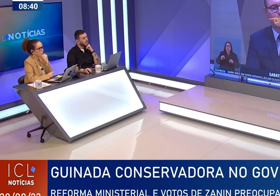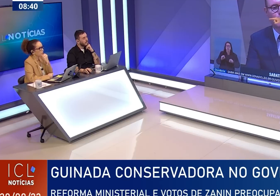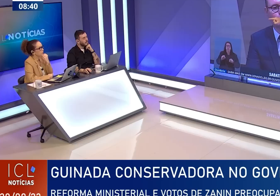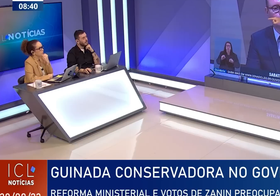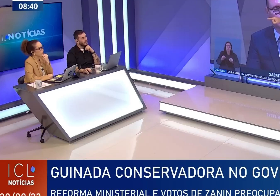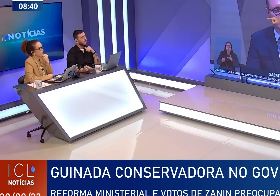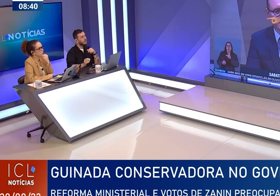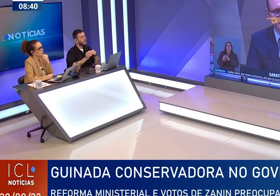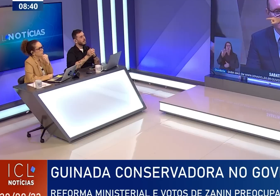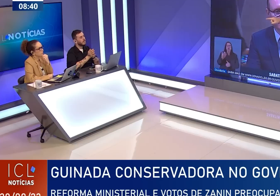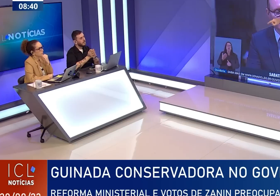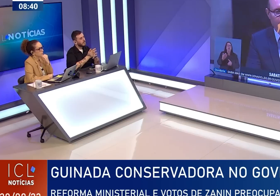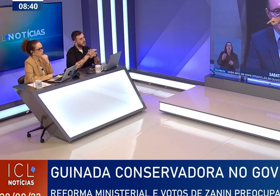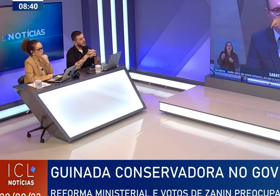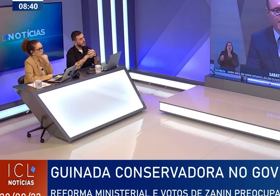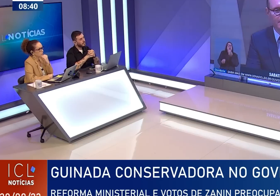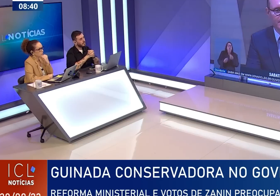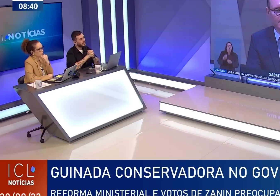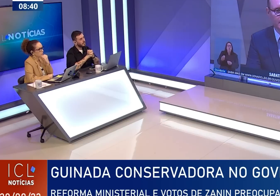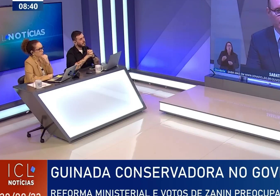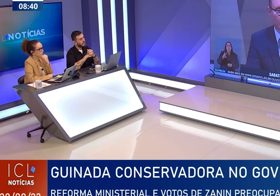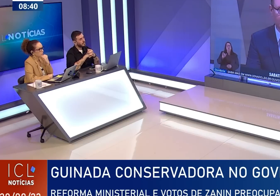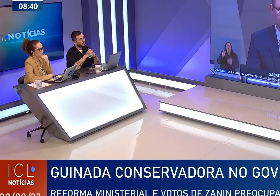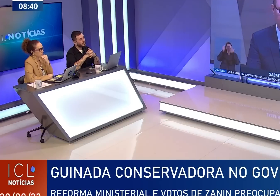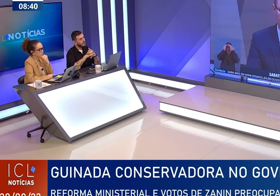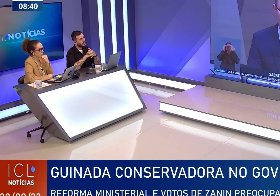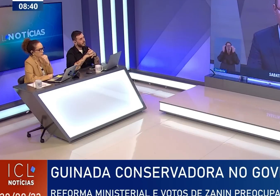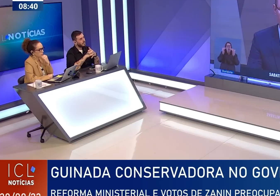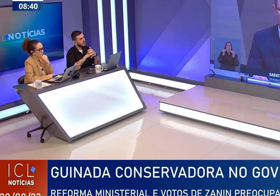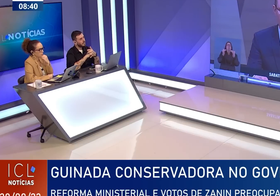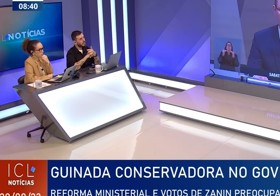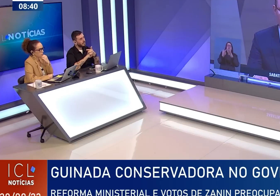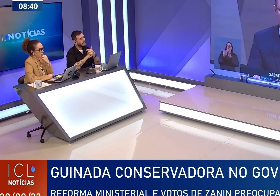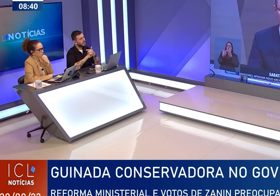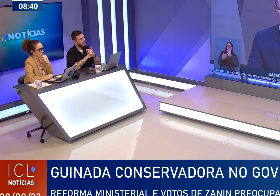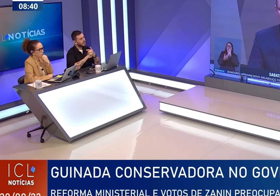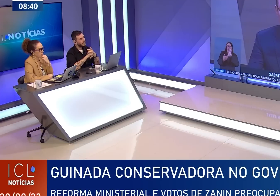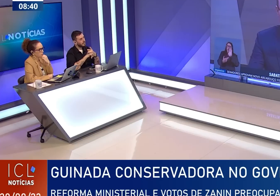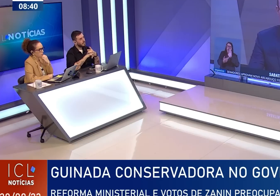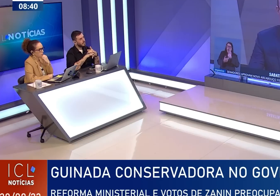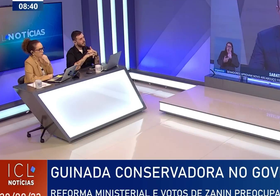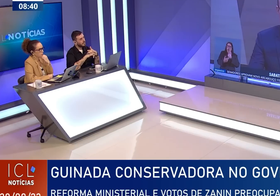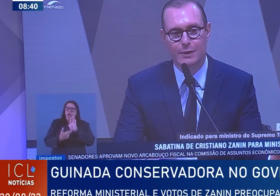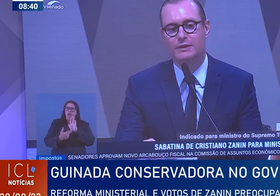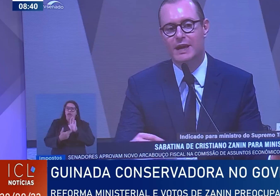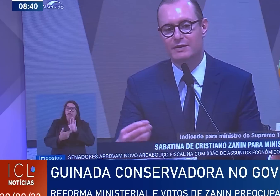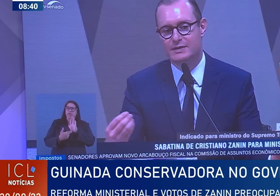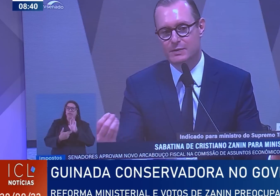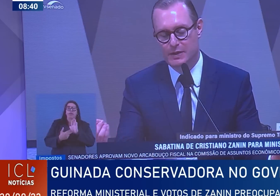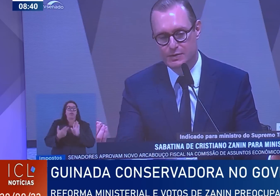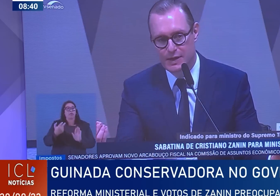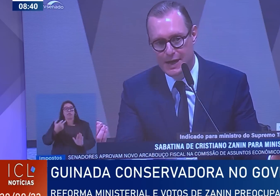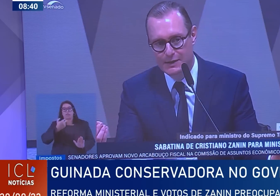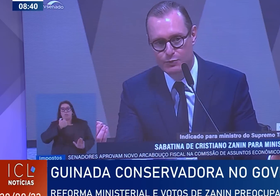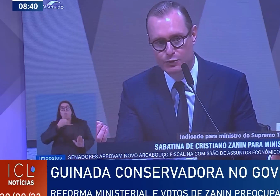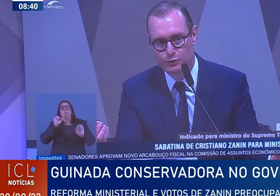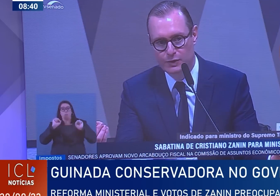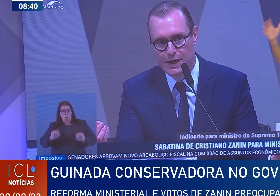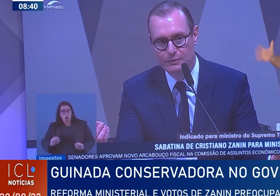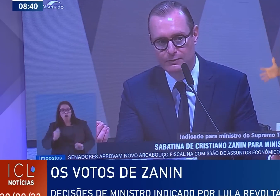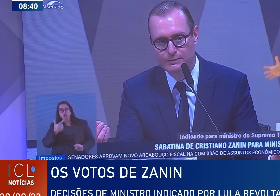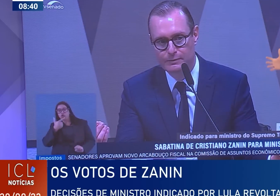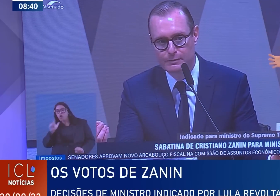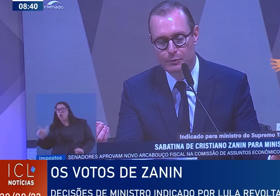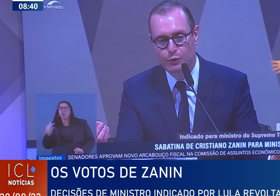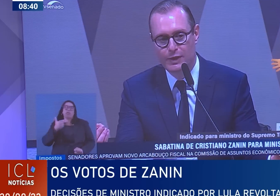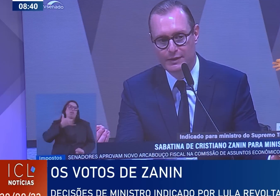mês. Nós aqui fomos destroçados no chat. A gente foi amassado no chat pela galera